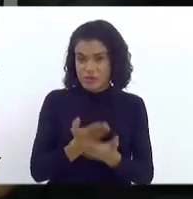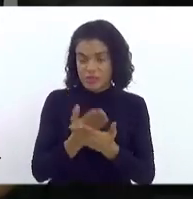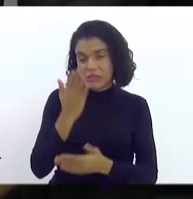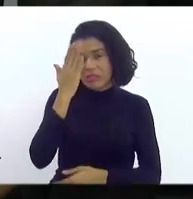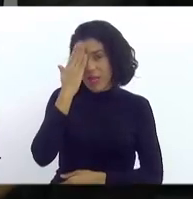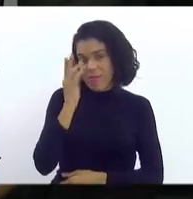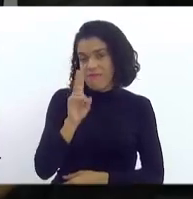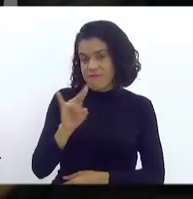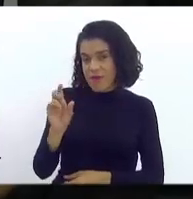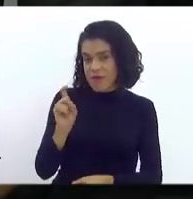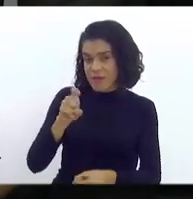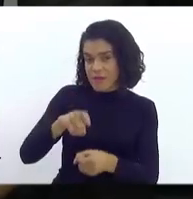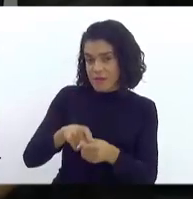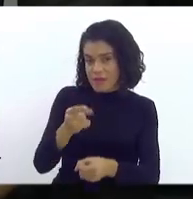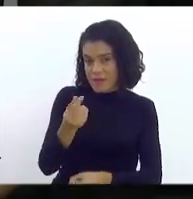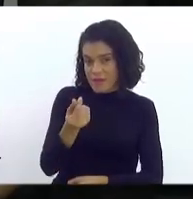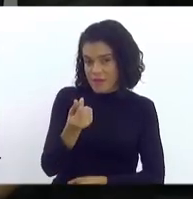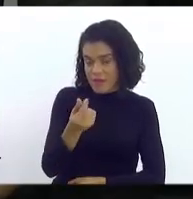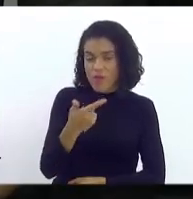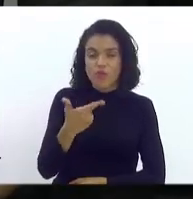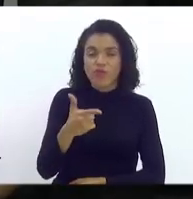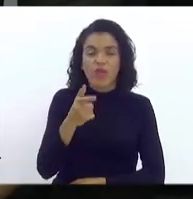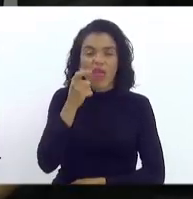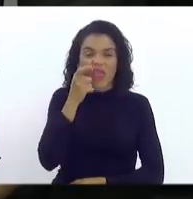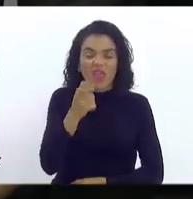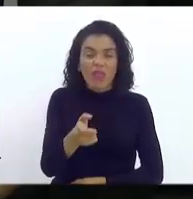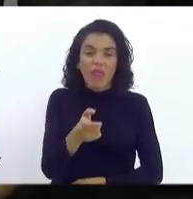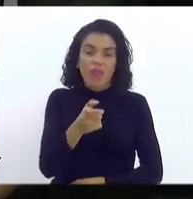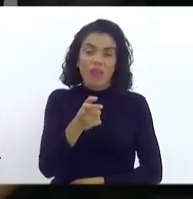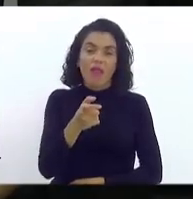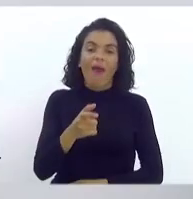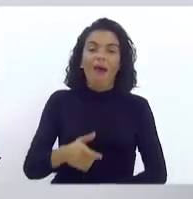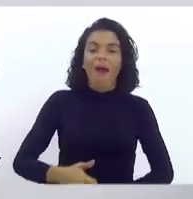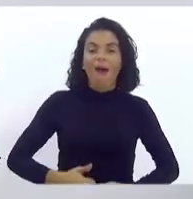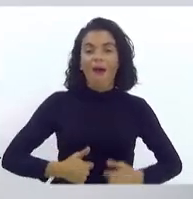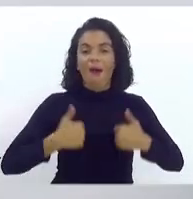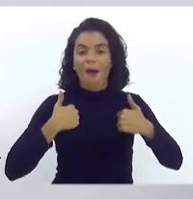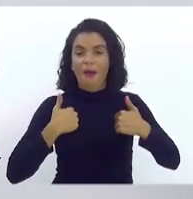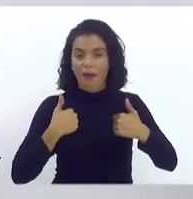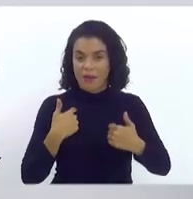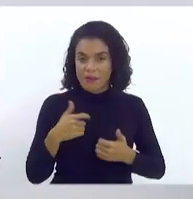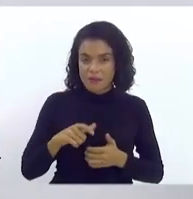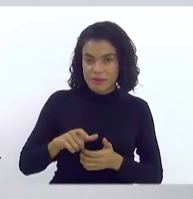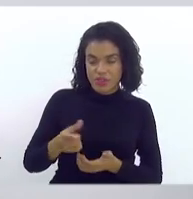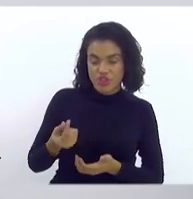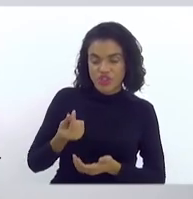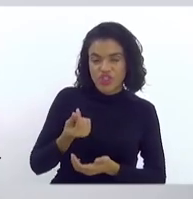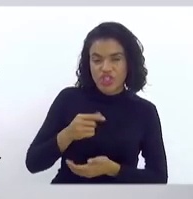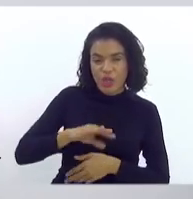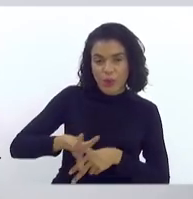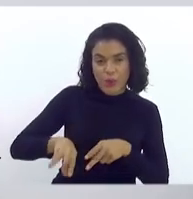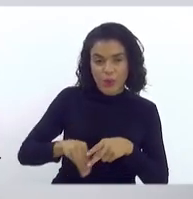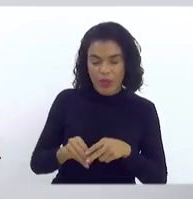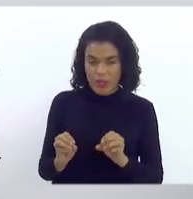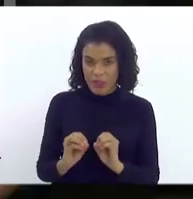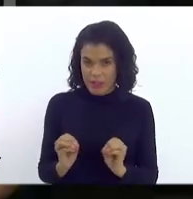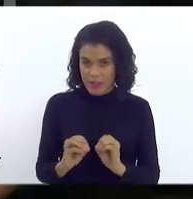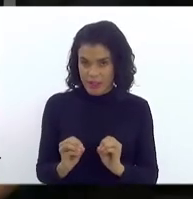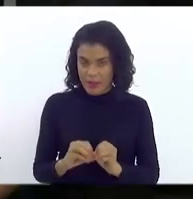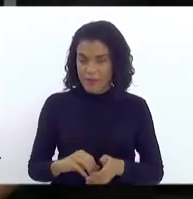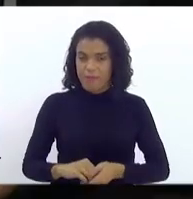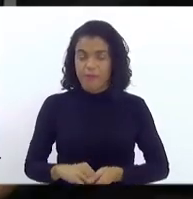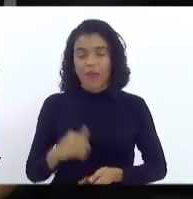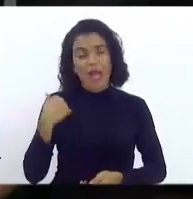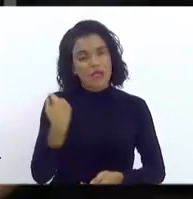vai devolver. Não há uma intenção nenhuma de se beneficiar por uma inatividade. Agora, a